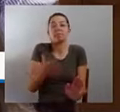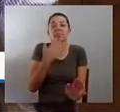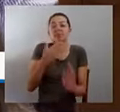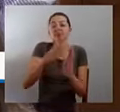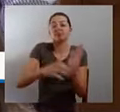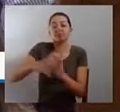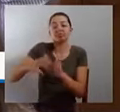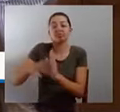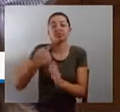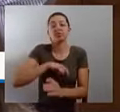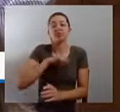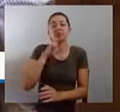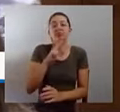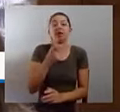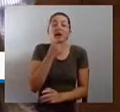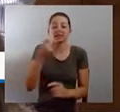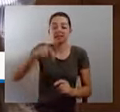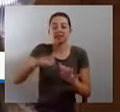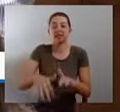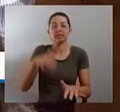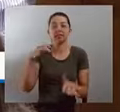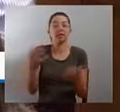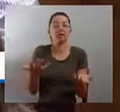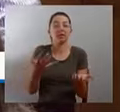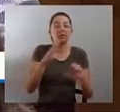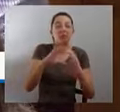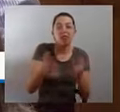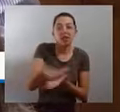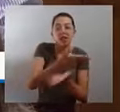respostas aqui. Portanto, vejam lá isso entre vocês, comuniquem e vejam bem se nos